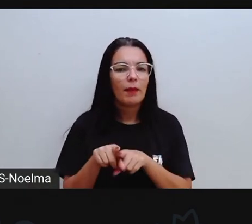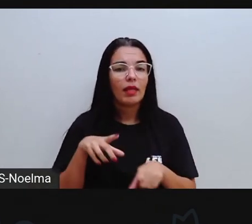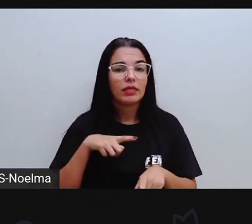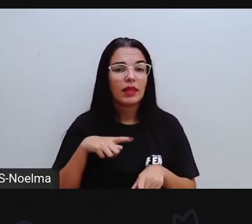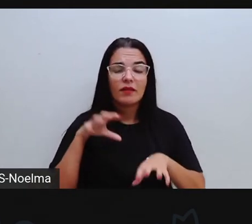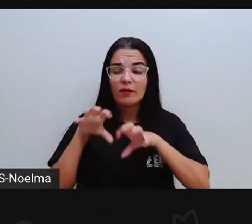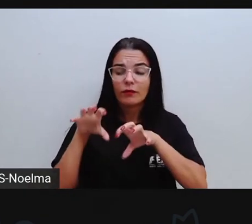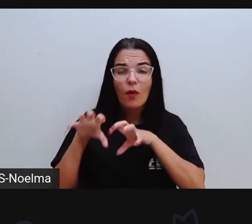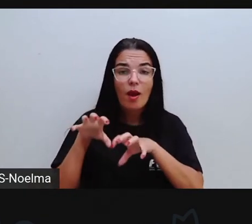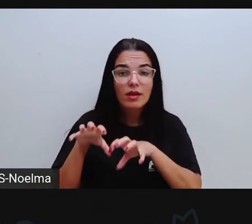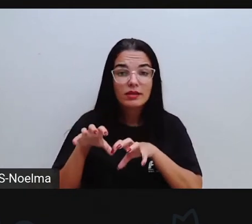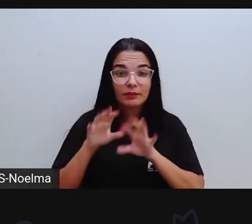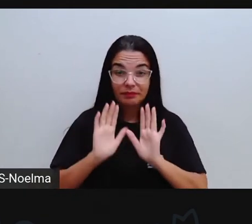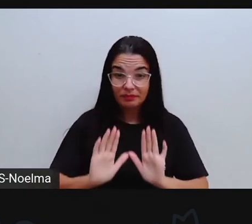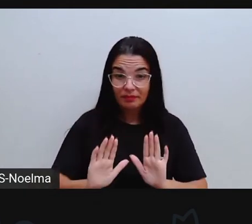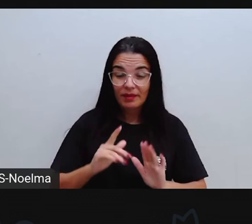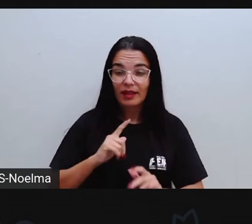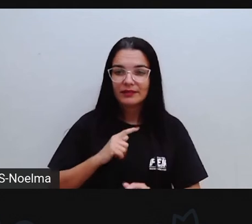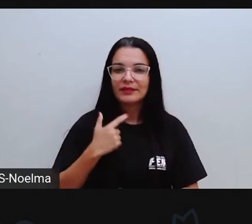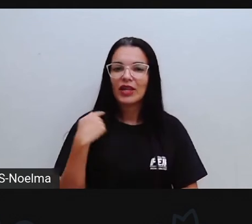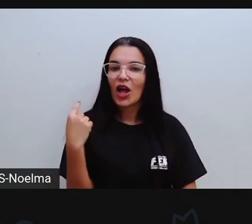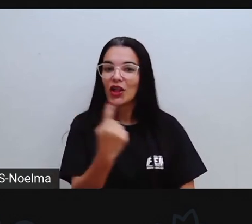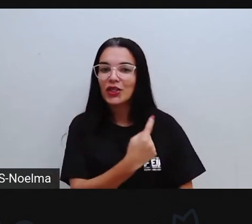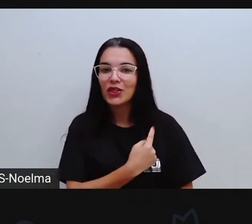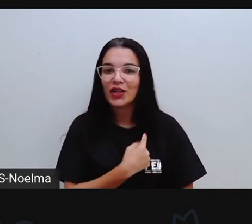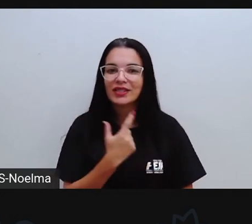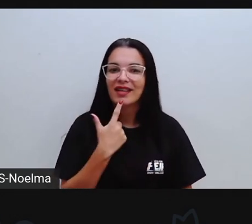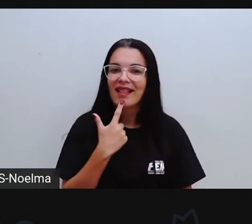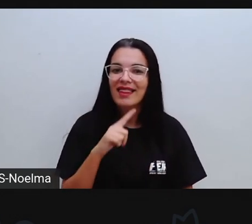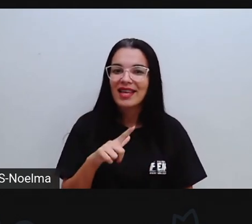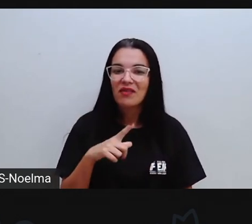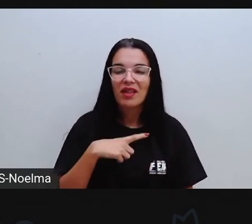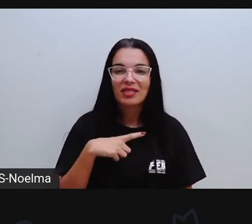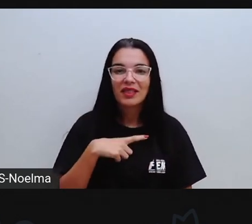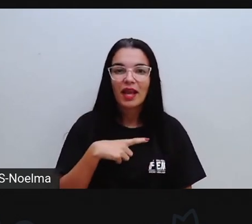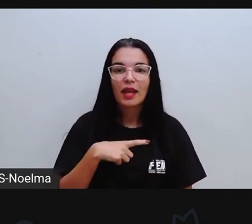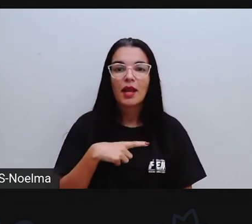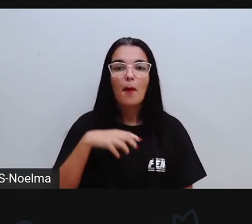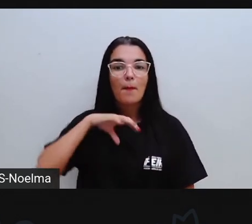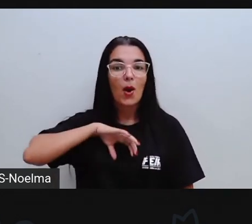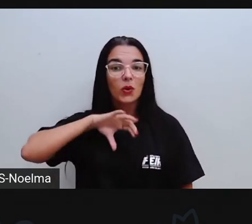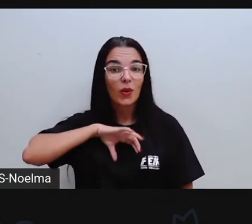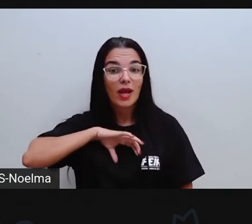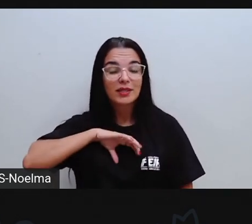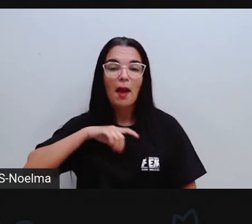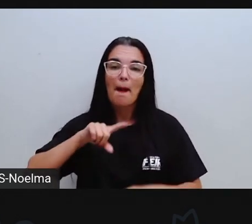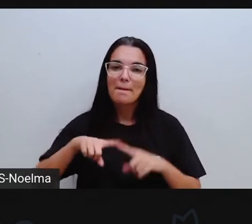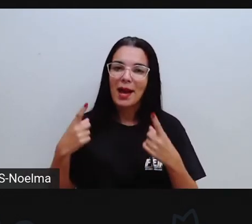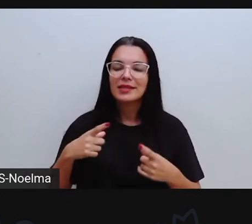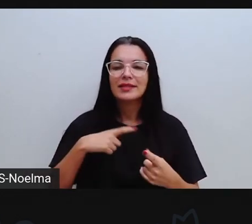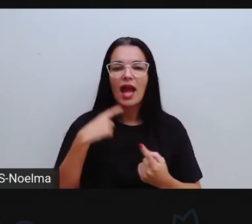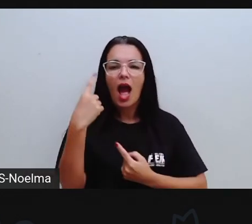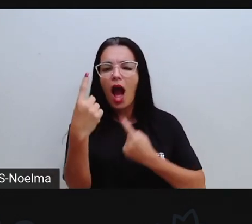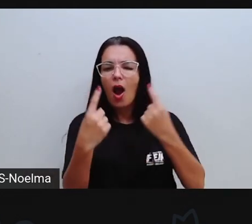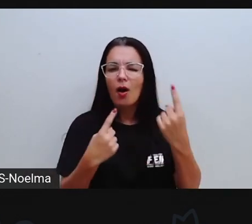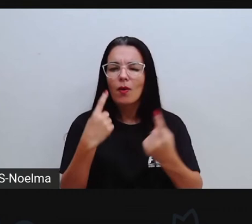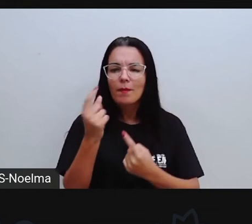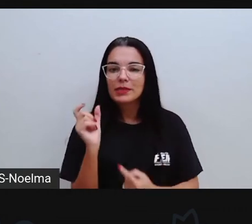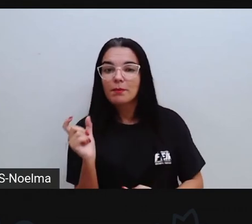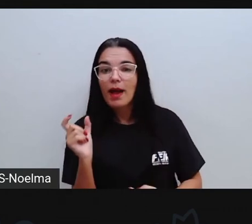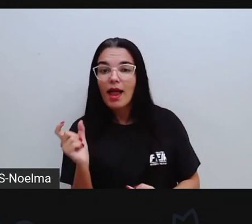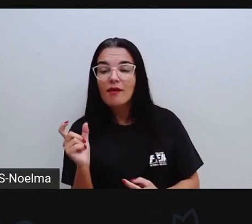embora a nossa língua seja a língua portuguesa, dentro da própria língua portuguesa, a gente vai ver que tem algumas palavras que fazem parte